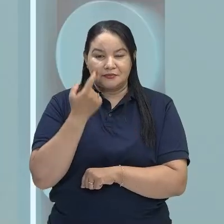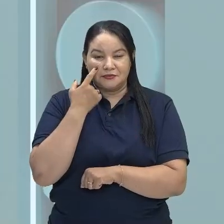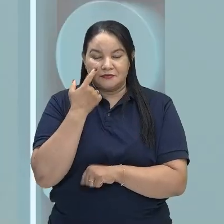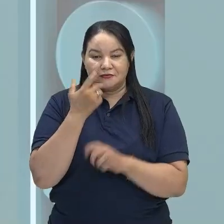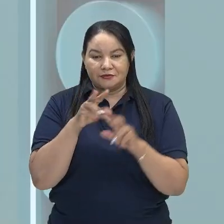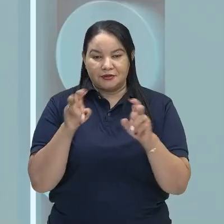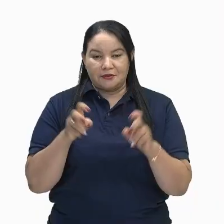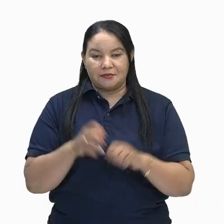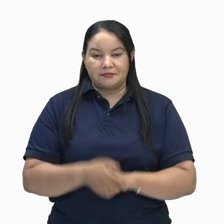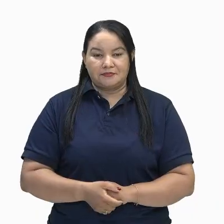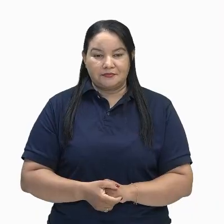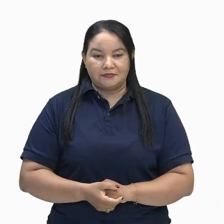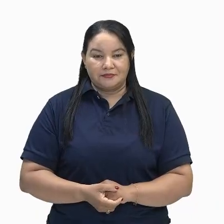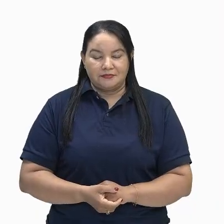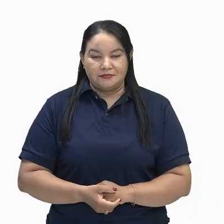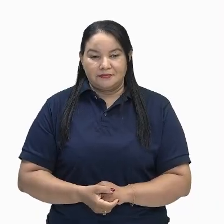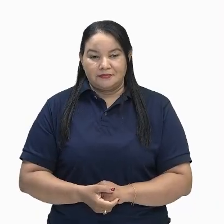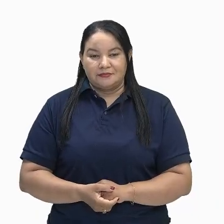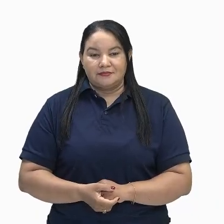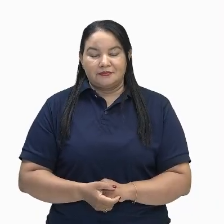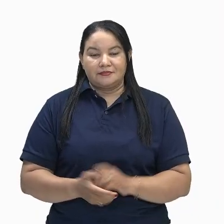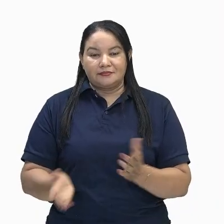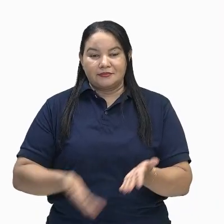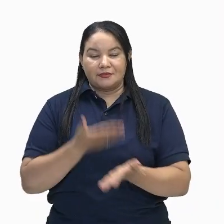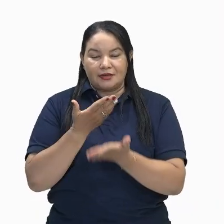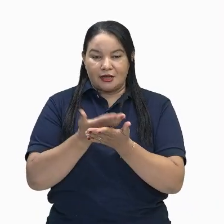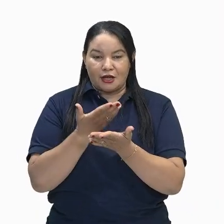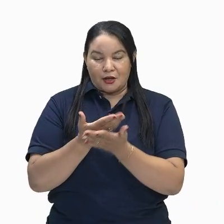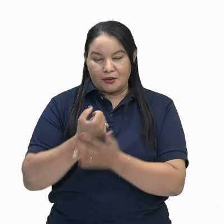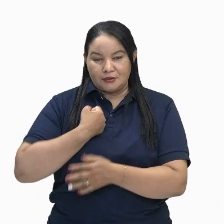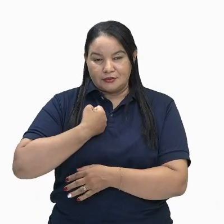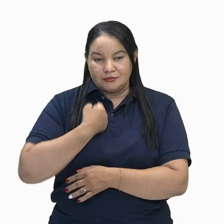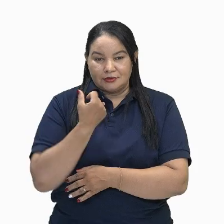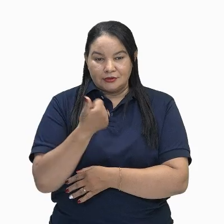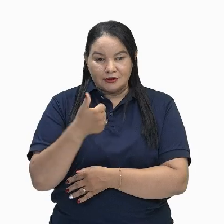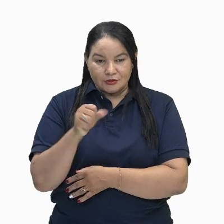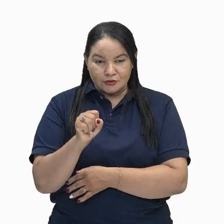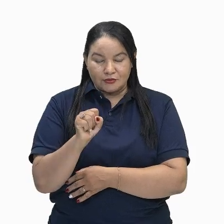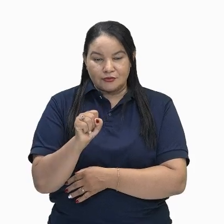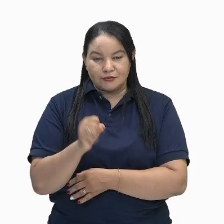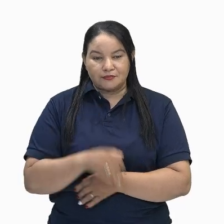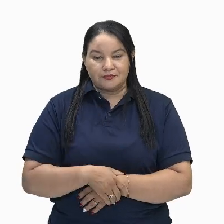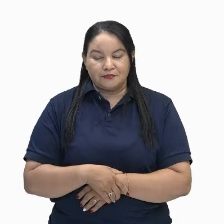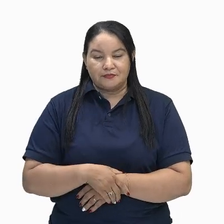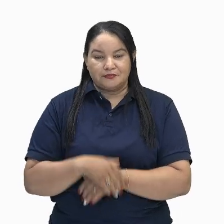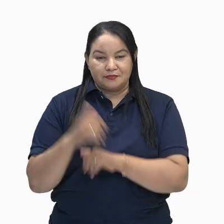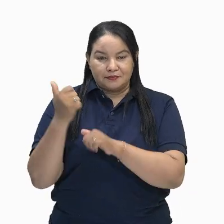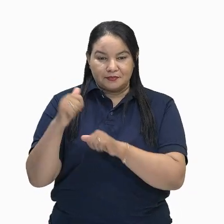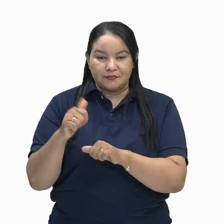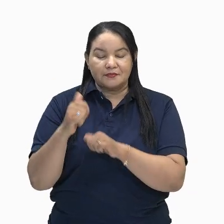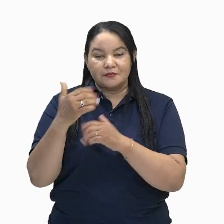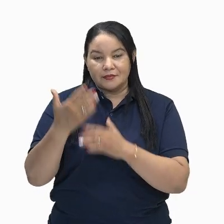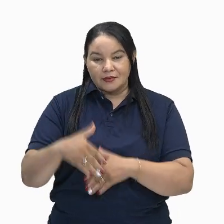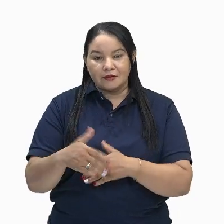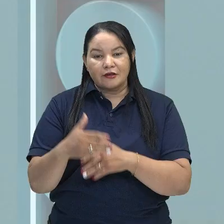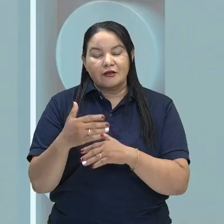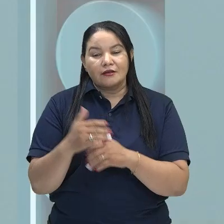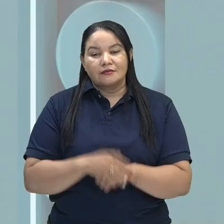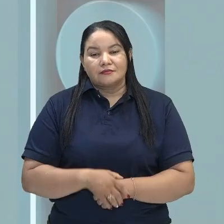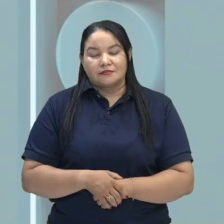hoje. Temos aí a nossa aula número 18, a revisão e a avaliação.